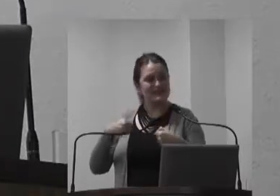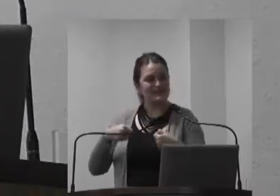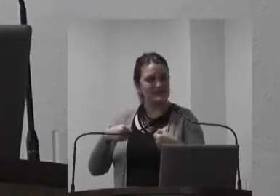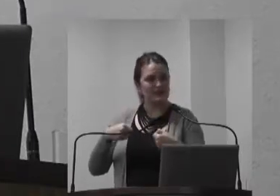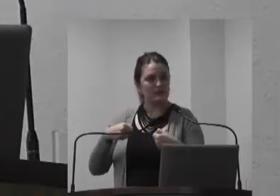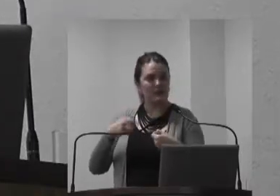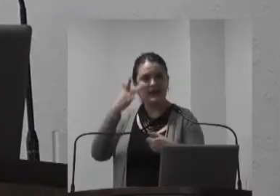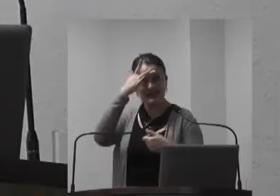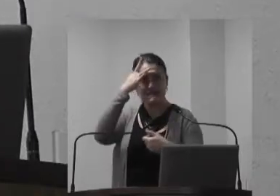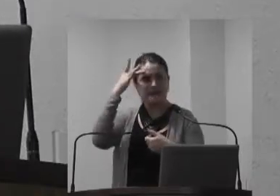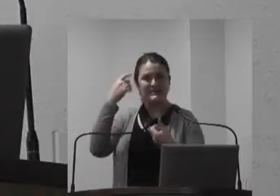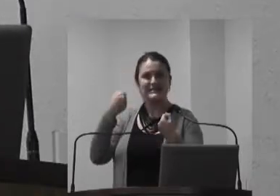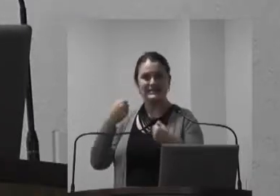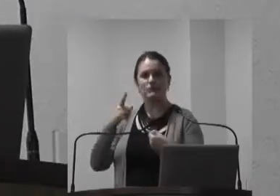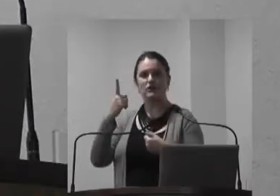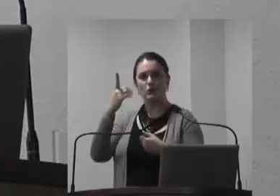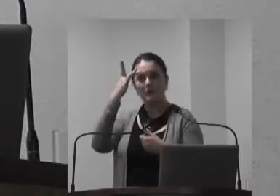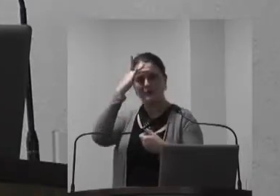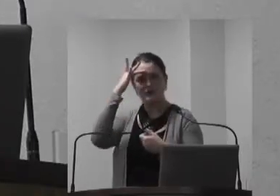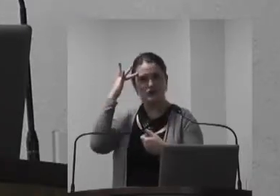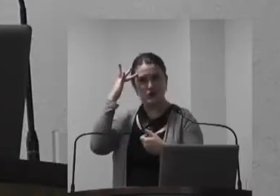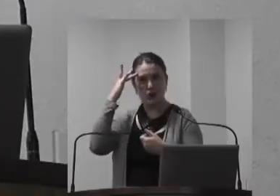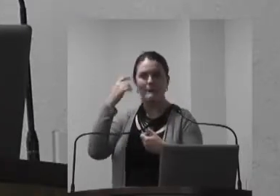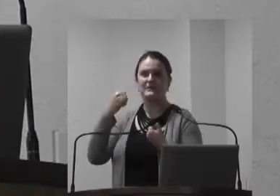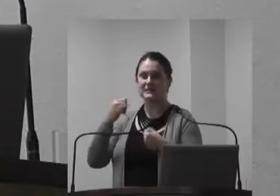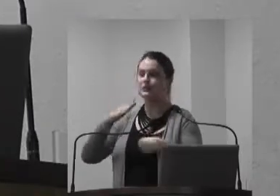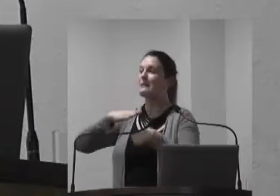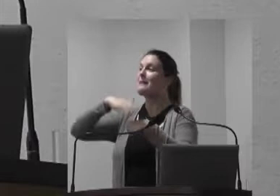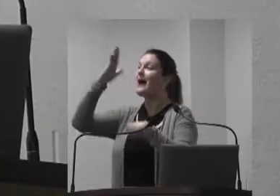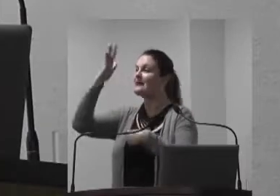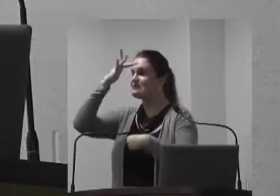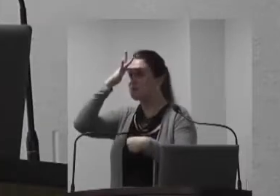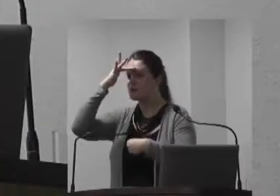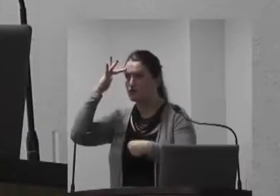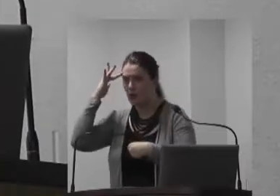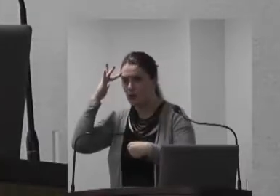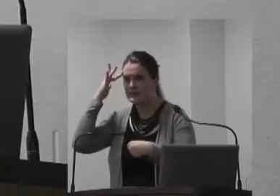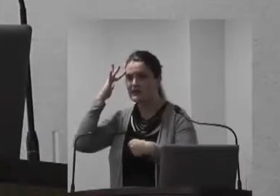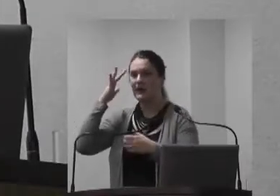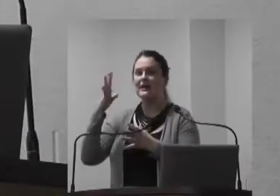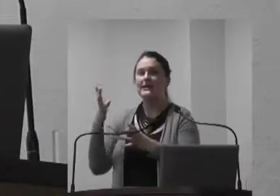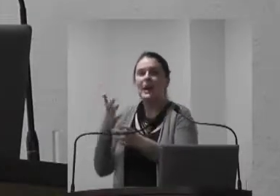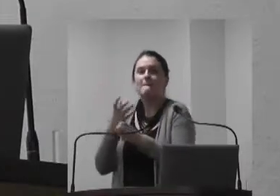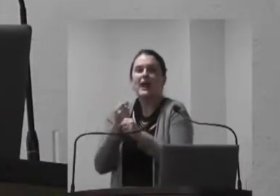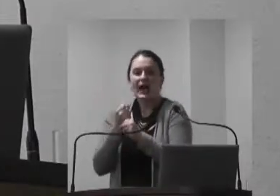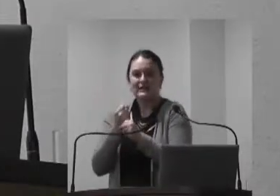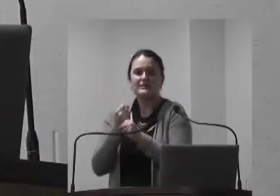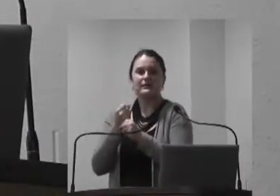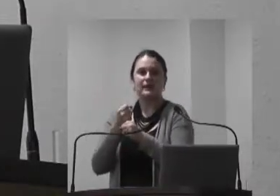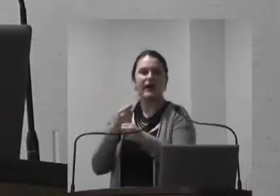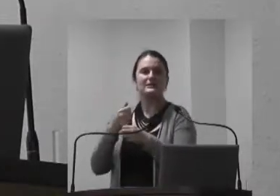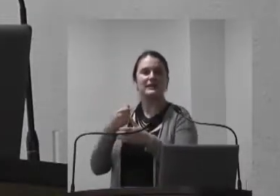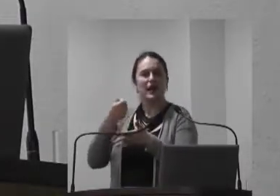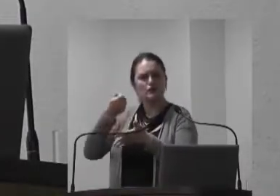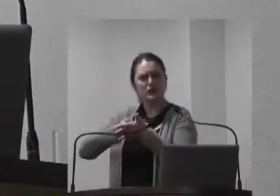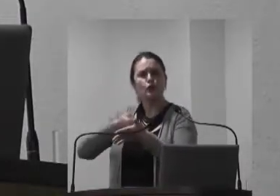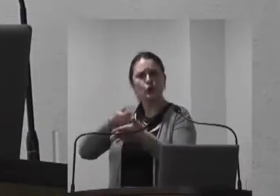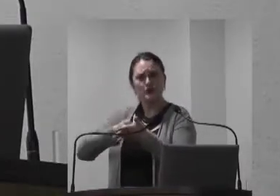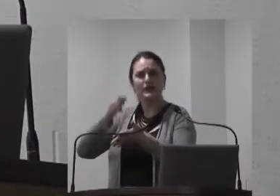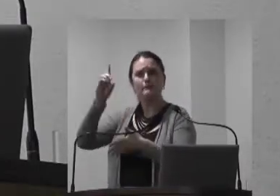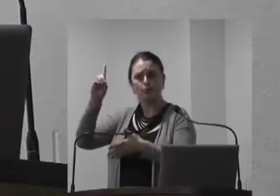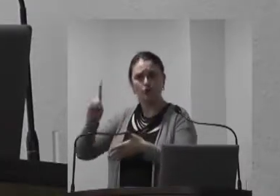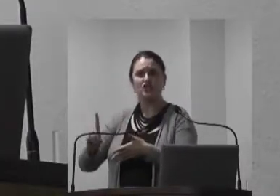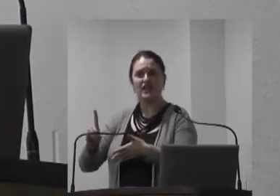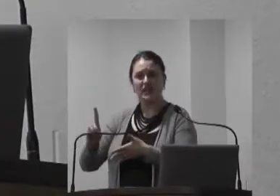que precisa, né? Eles precisam de uma pessoa, precisam de mais pessoas que abracem, né, essa causa